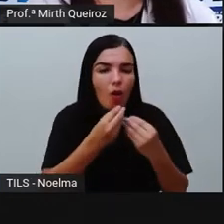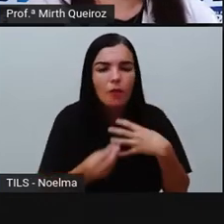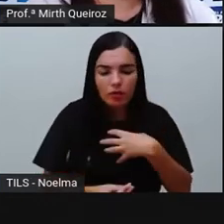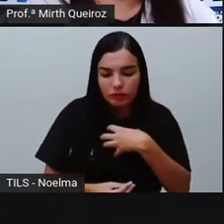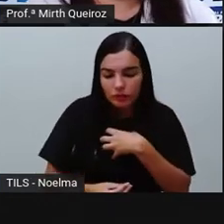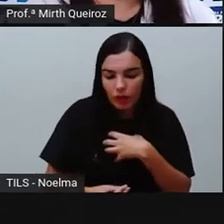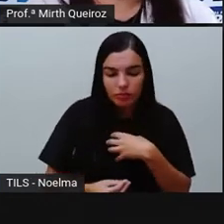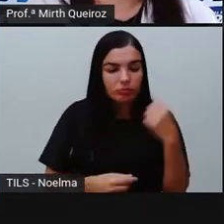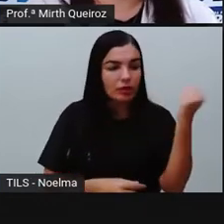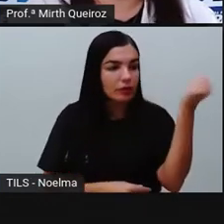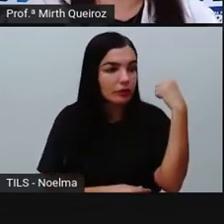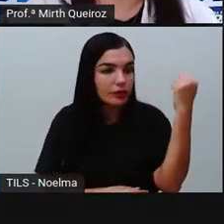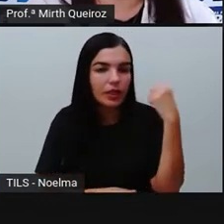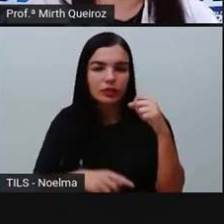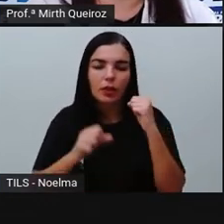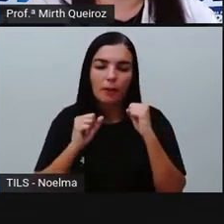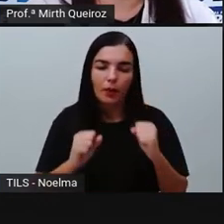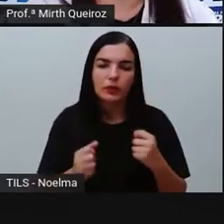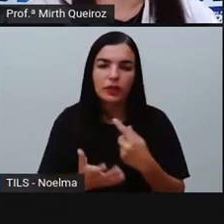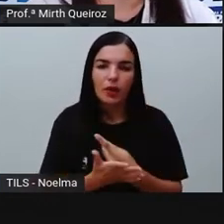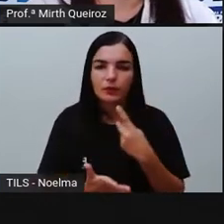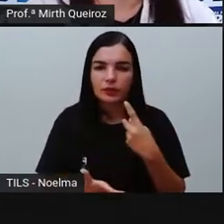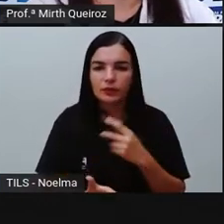esse tipo de atividade seja realizado.